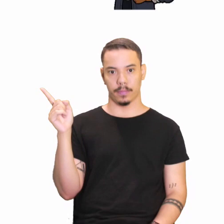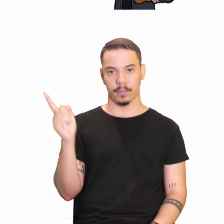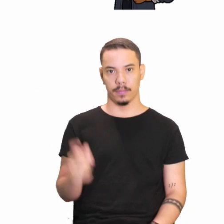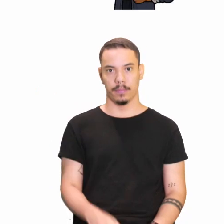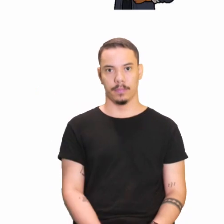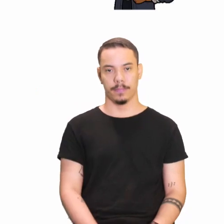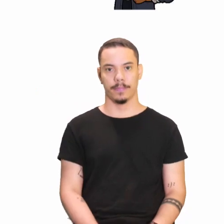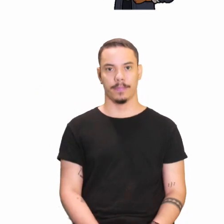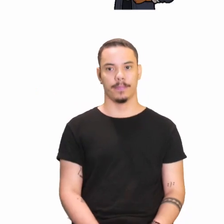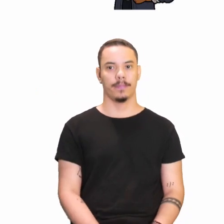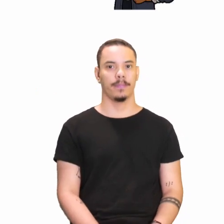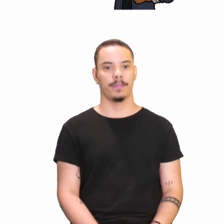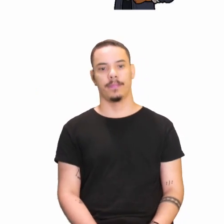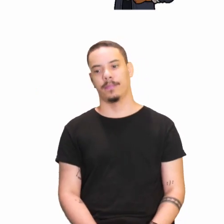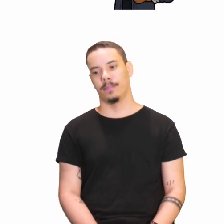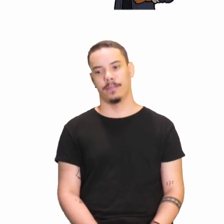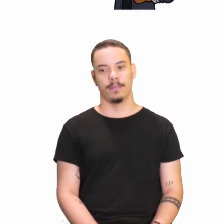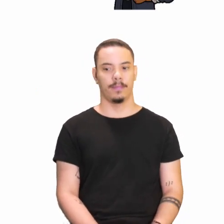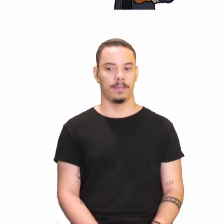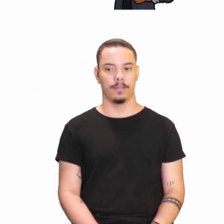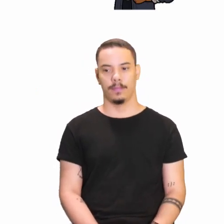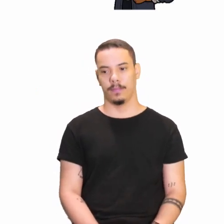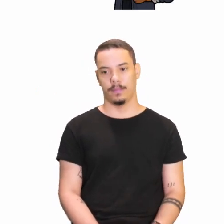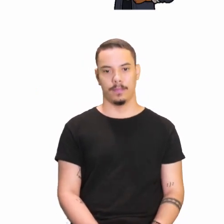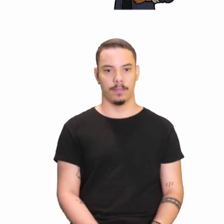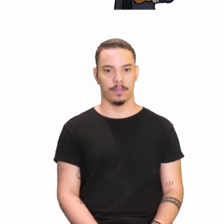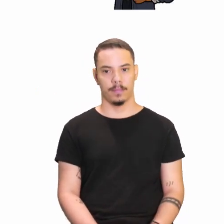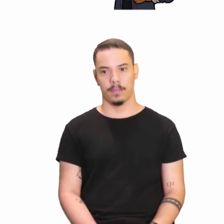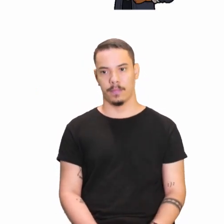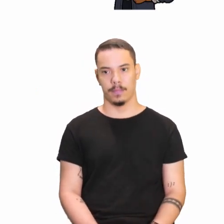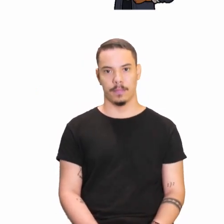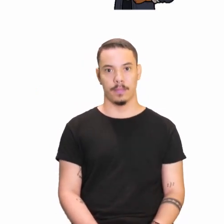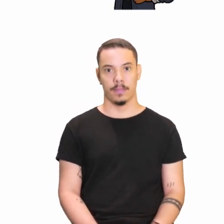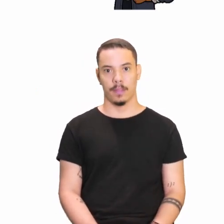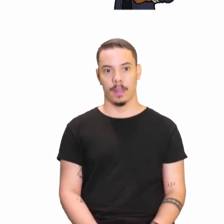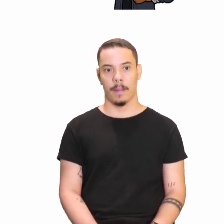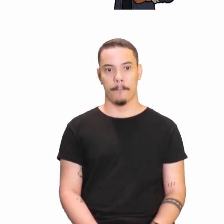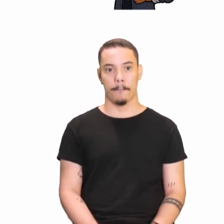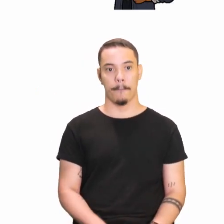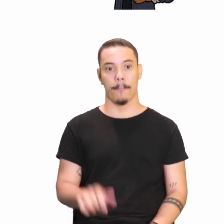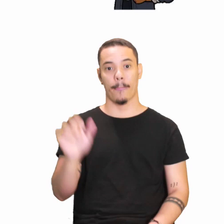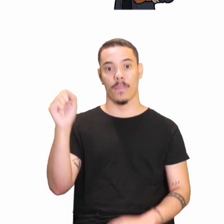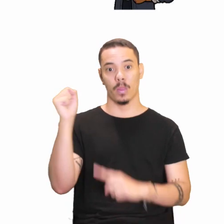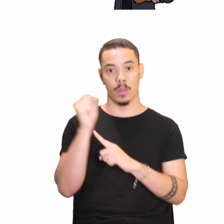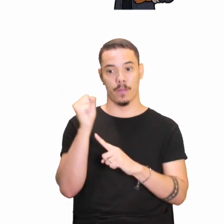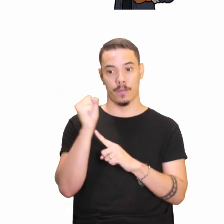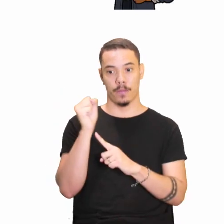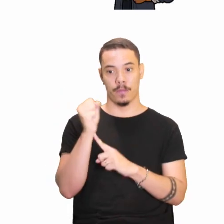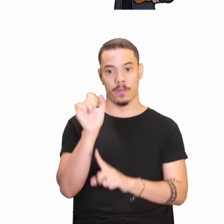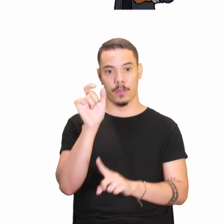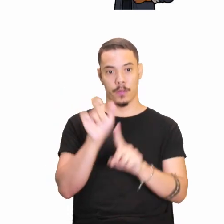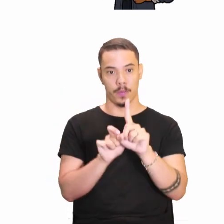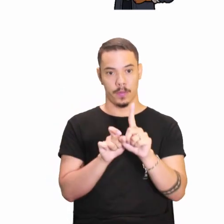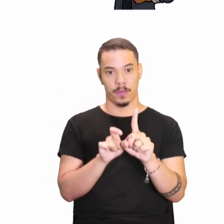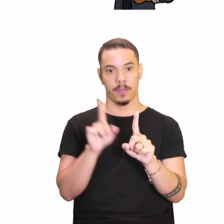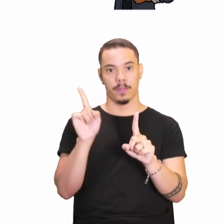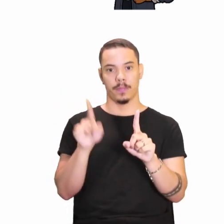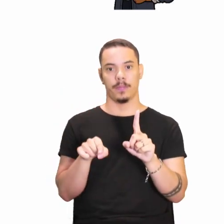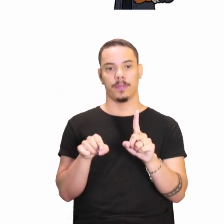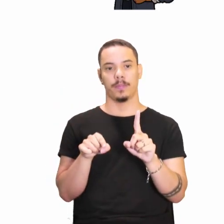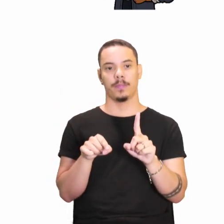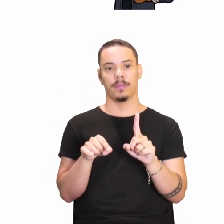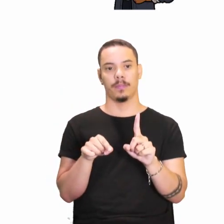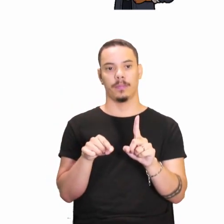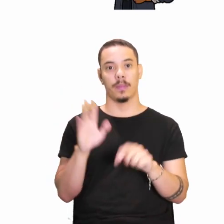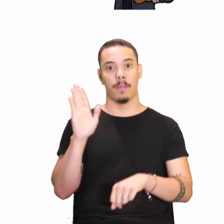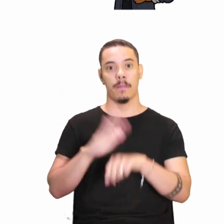a concordância. Como sujeito, amadinho, as árvores, ó, é